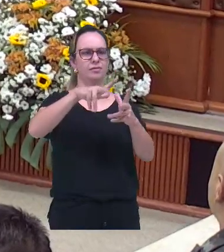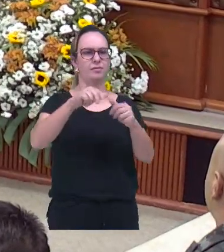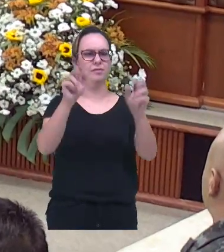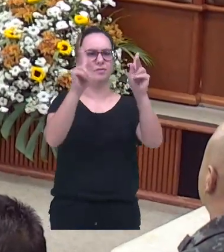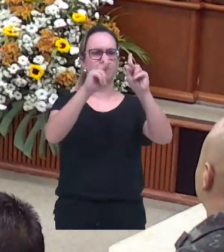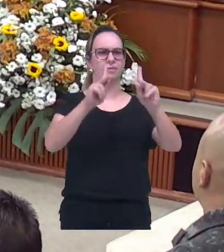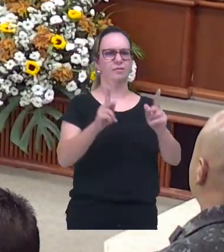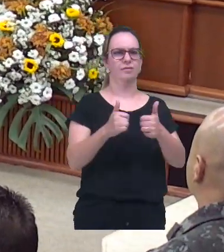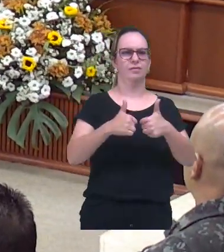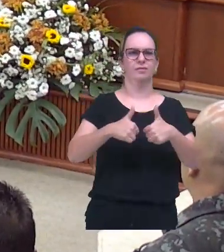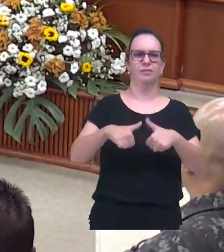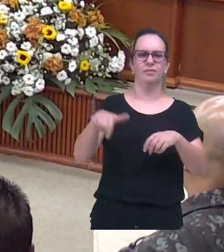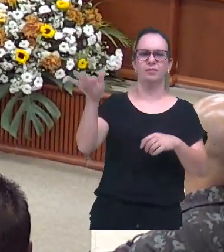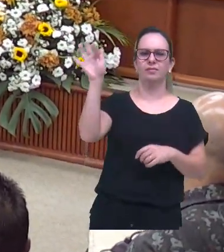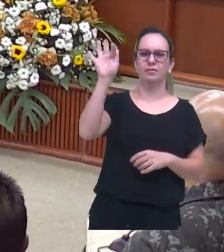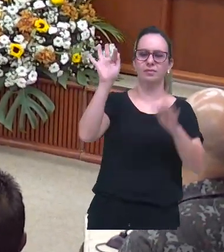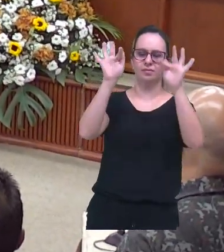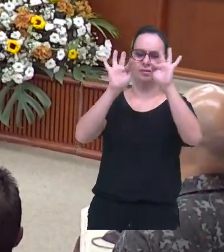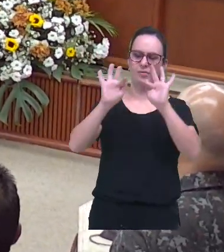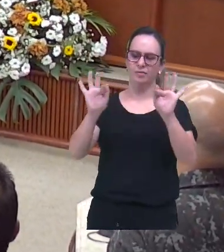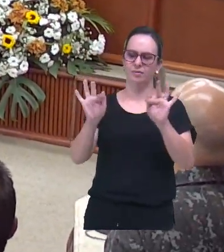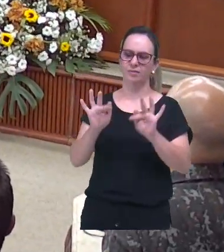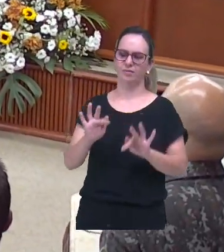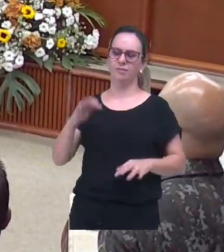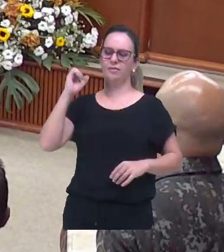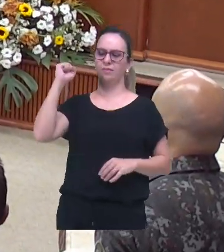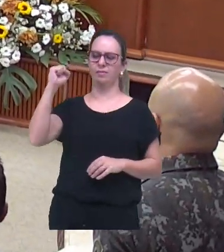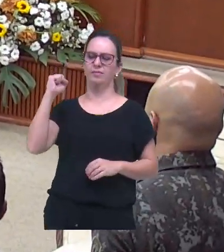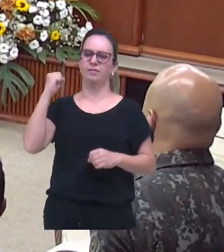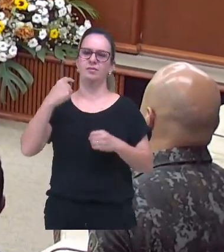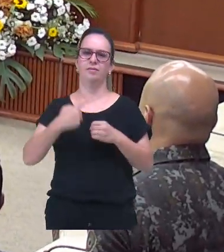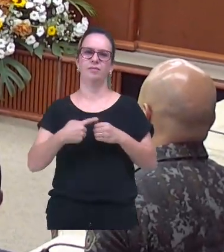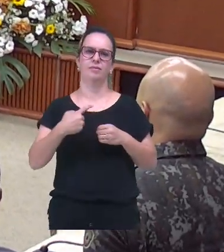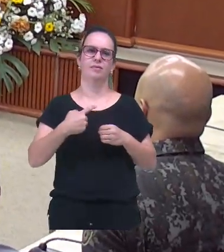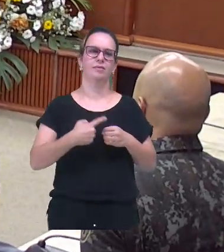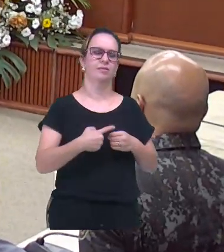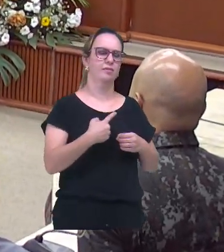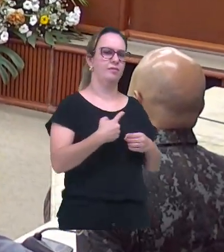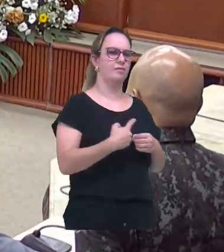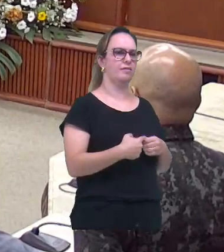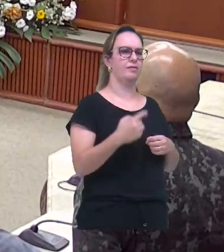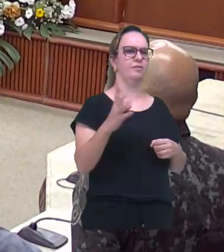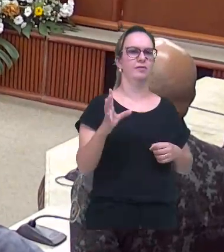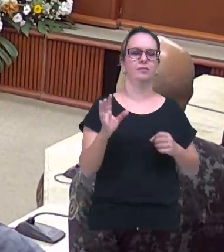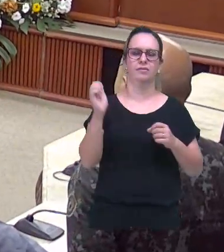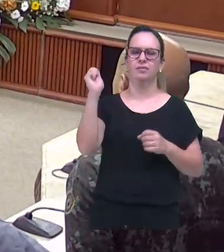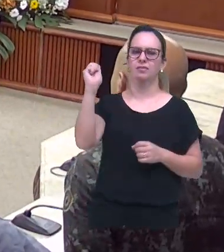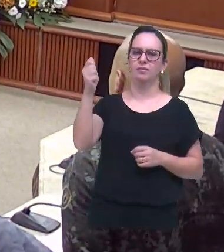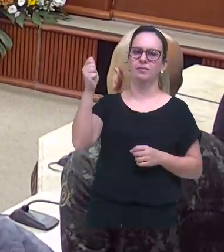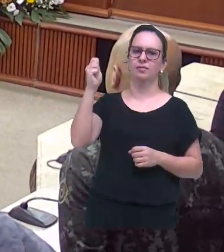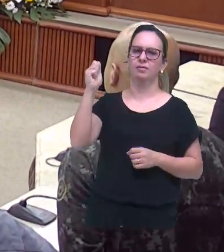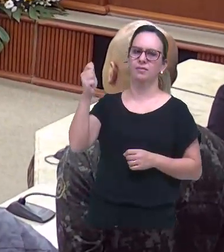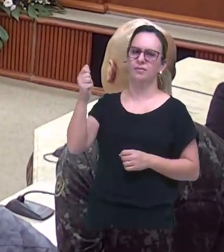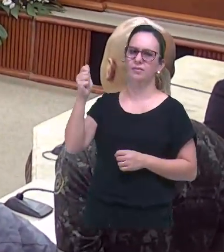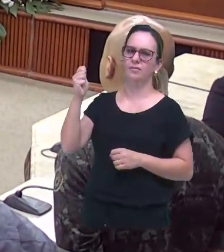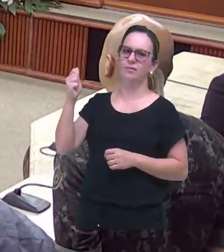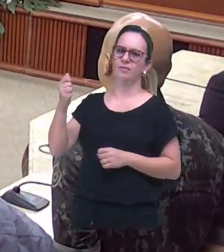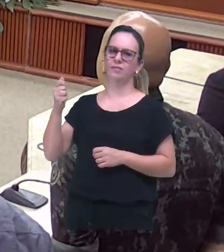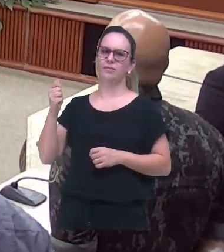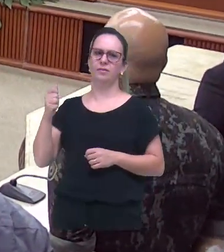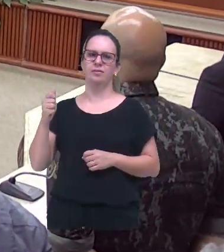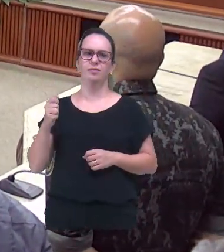de paz, seja feliz. Salve cidade, cidade de